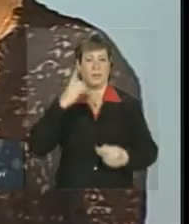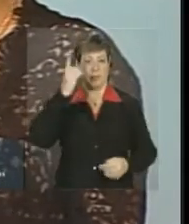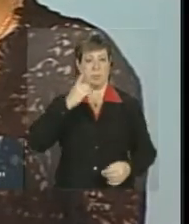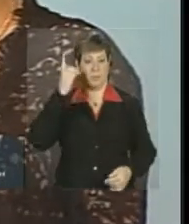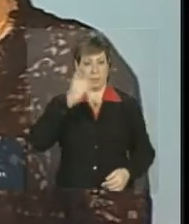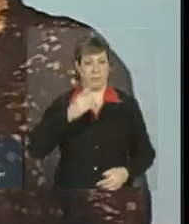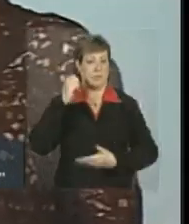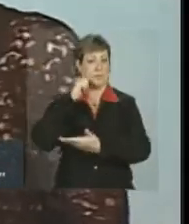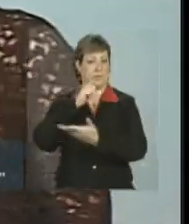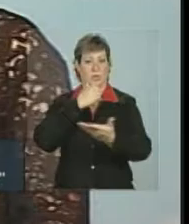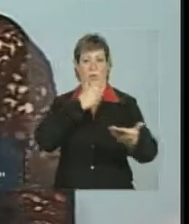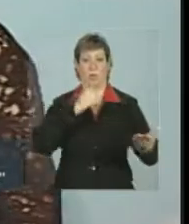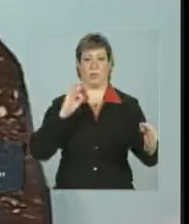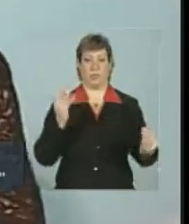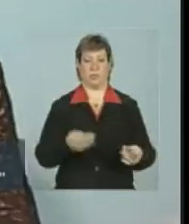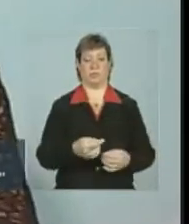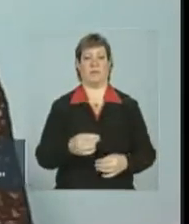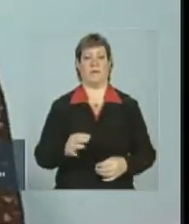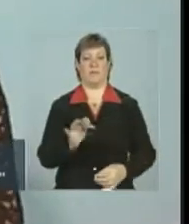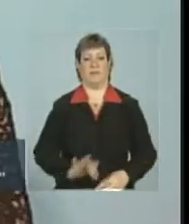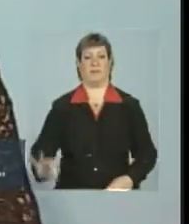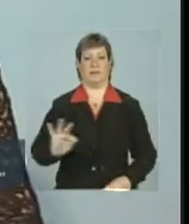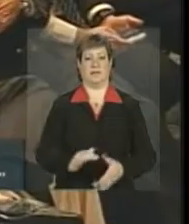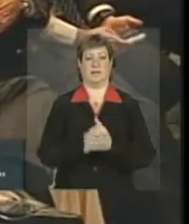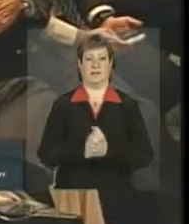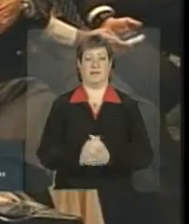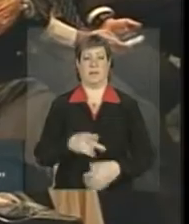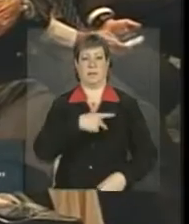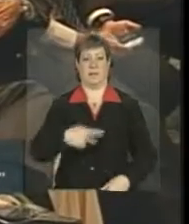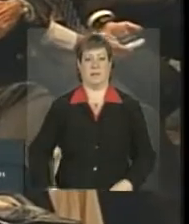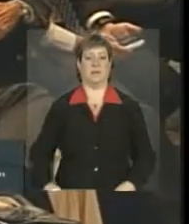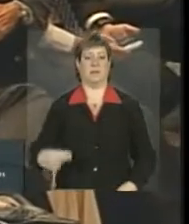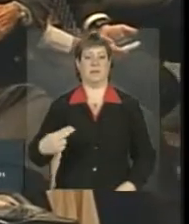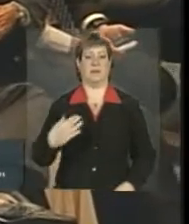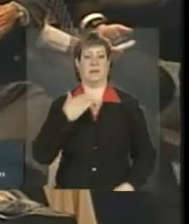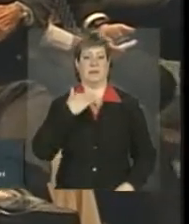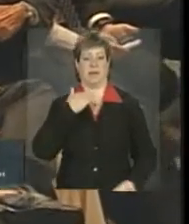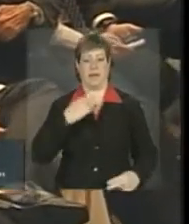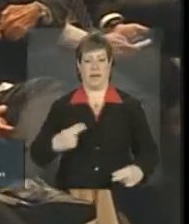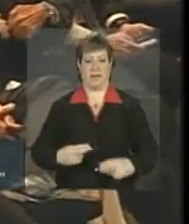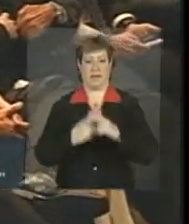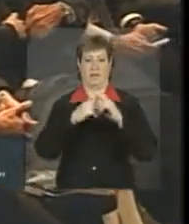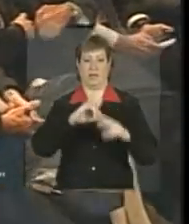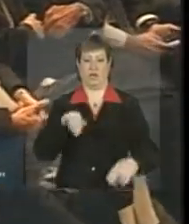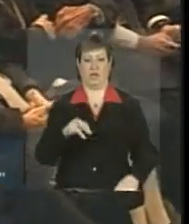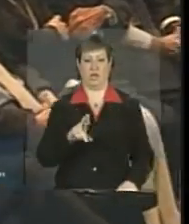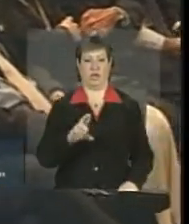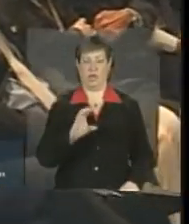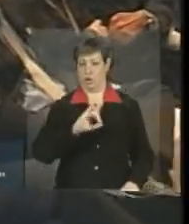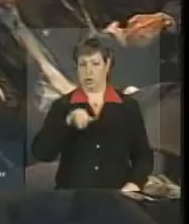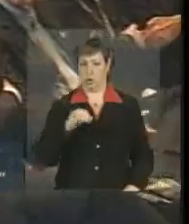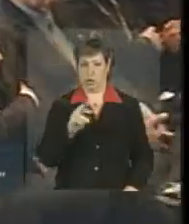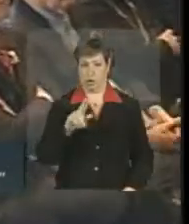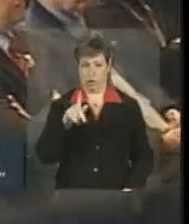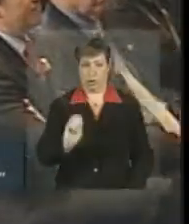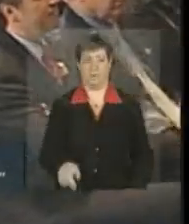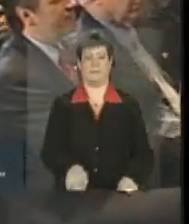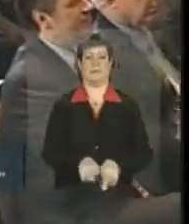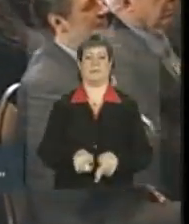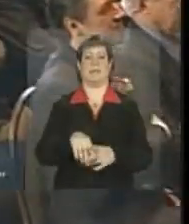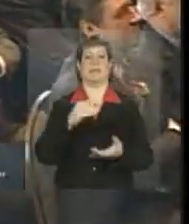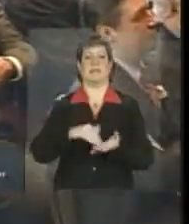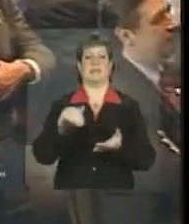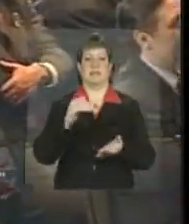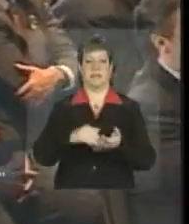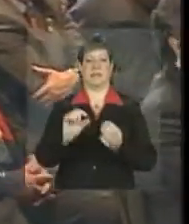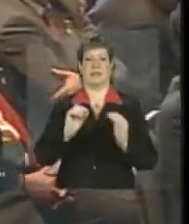e as deputadas federais, o presidente da Caixa, Jorge Hereda, a secretária nacional de Habitação,